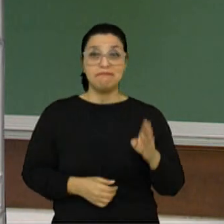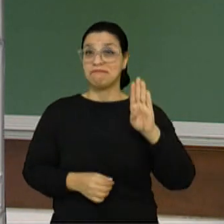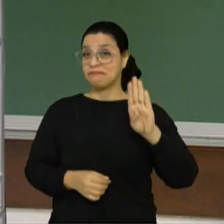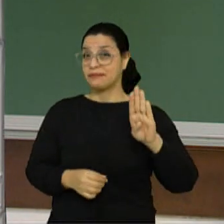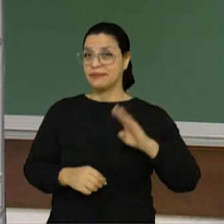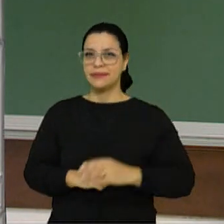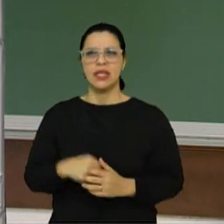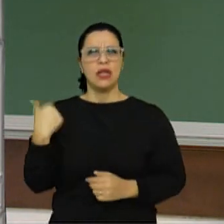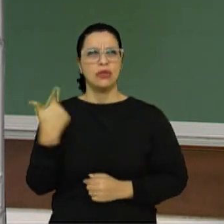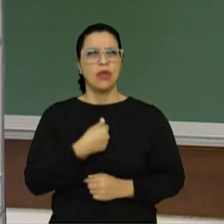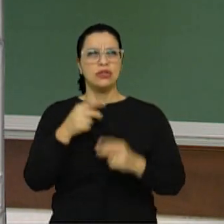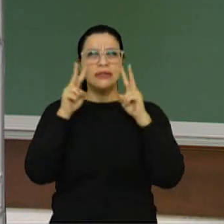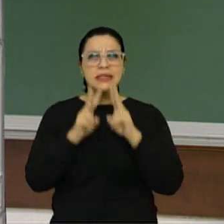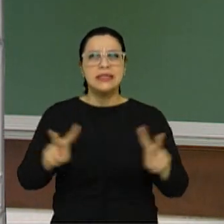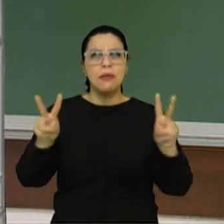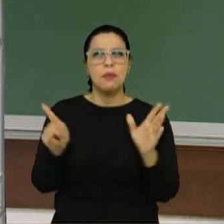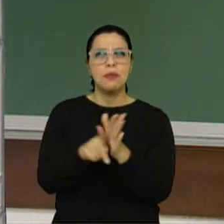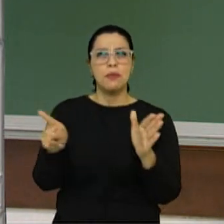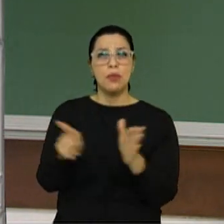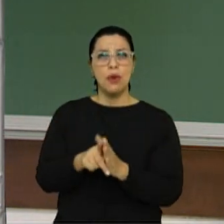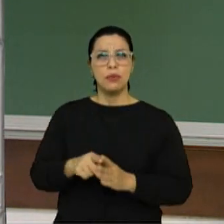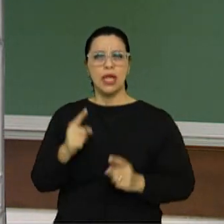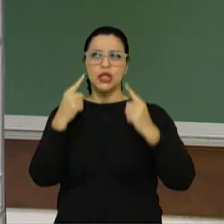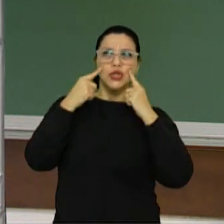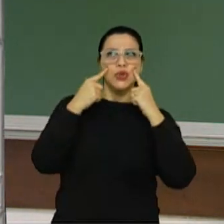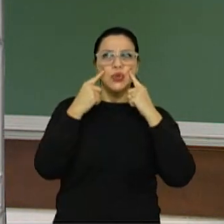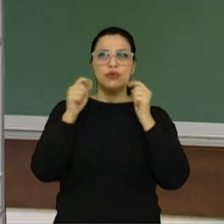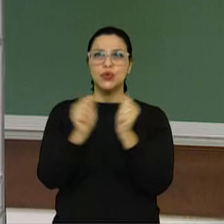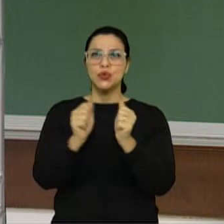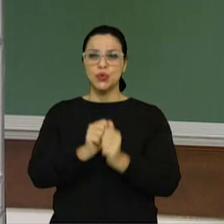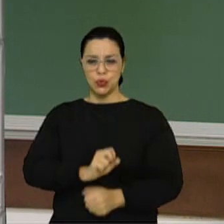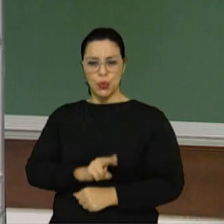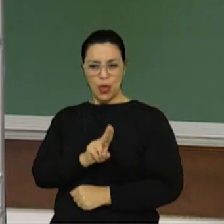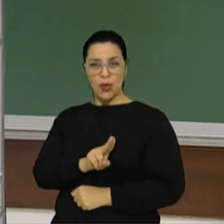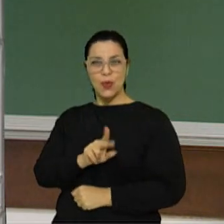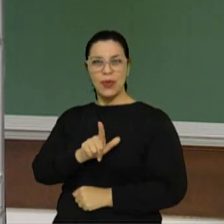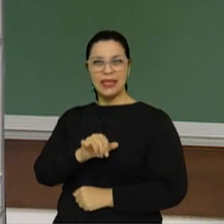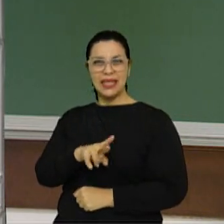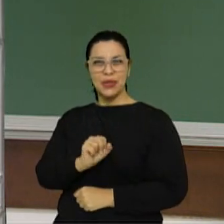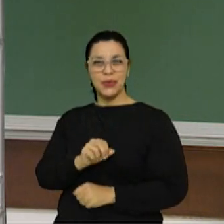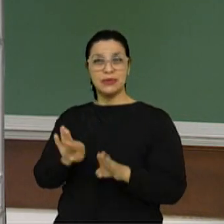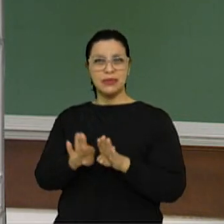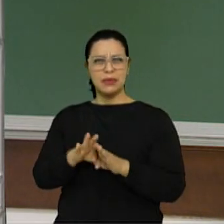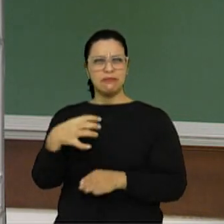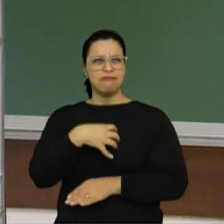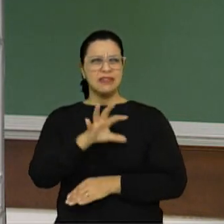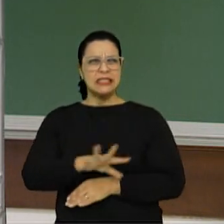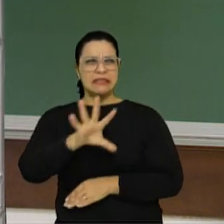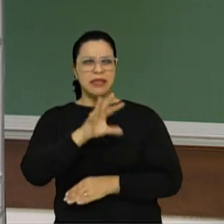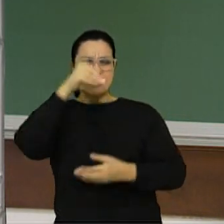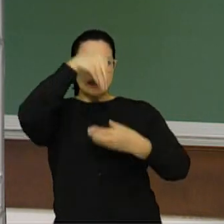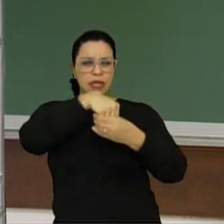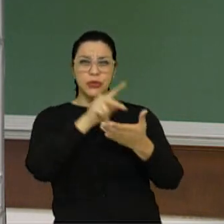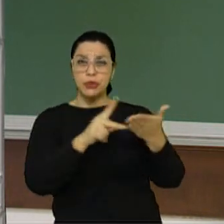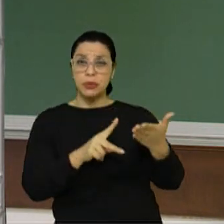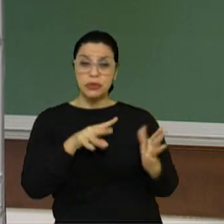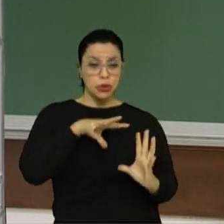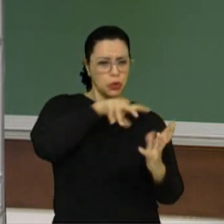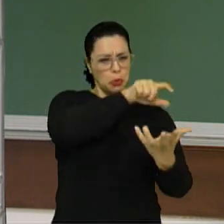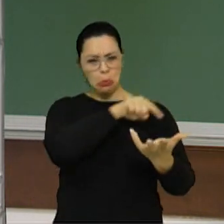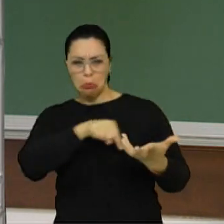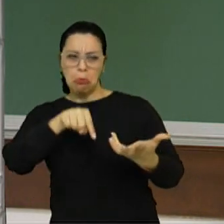Letra B. Nós testemunhamos a hesitação e a dúvida do eu lírico, a procura de um sentido para a poesia e para o